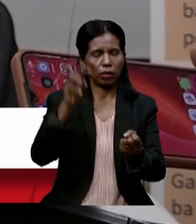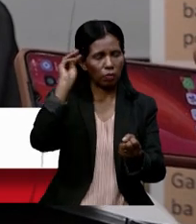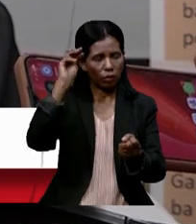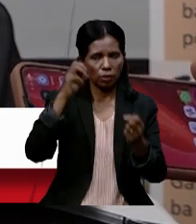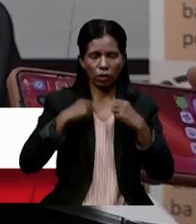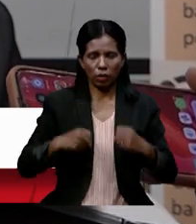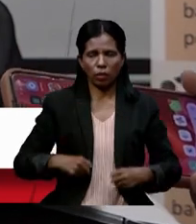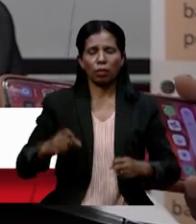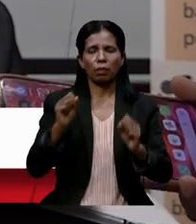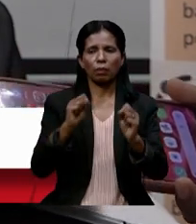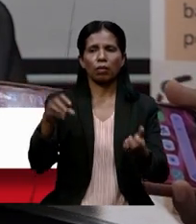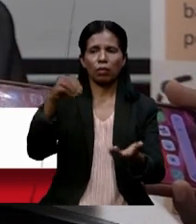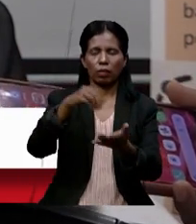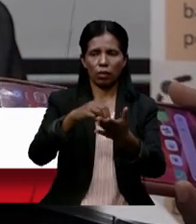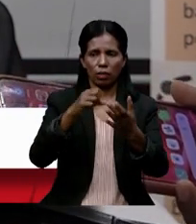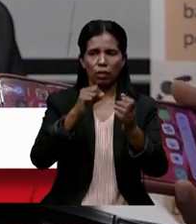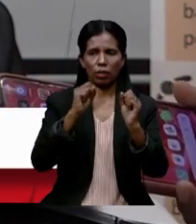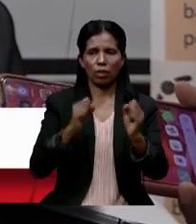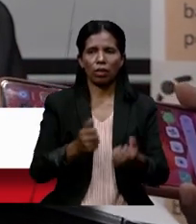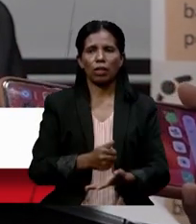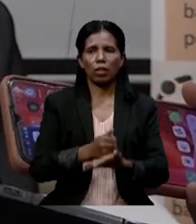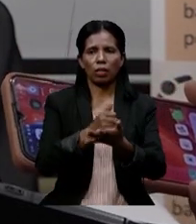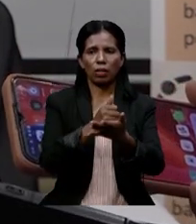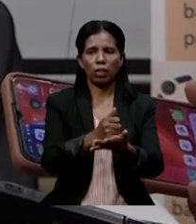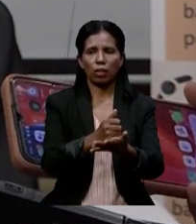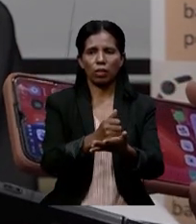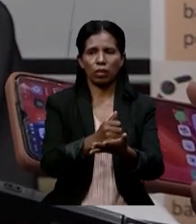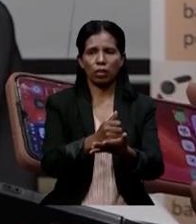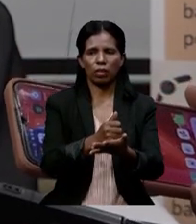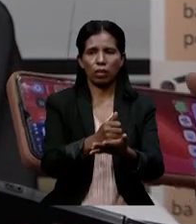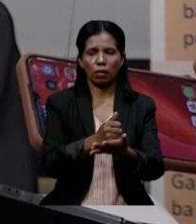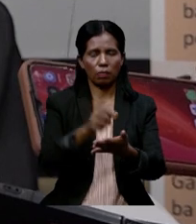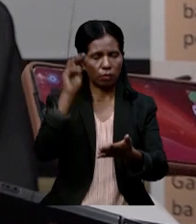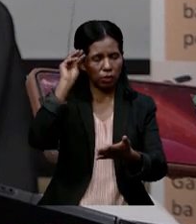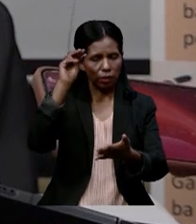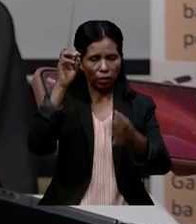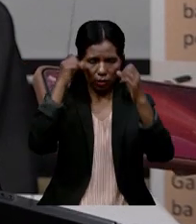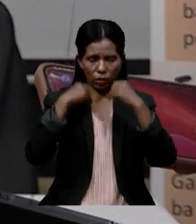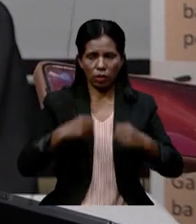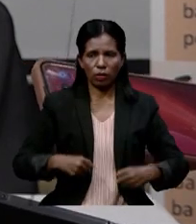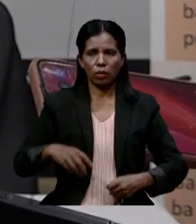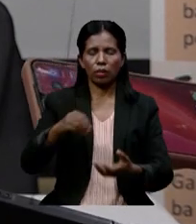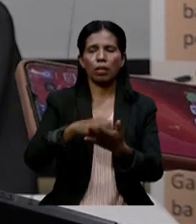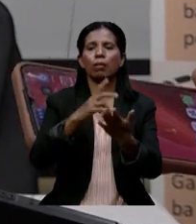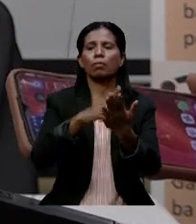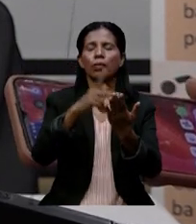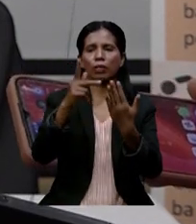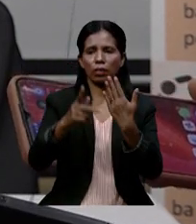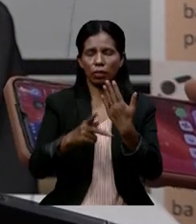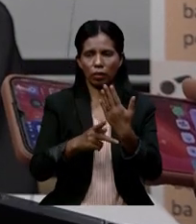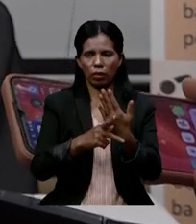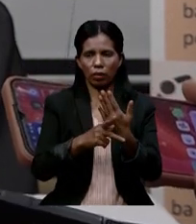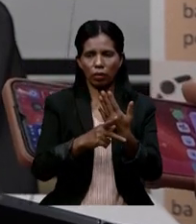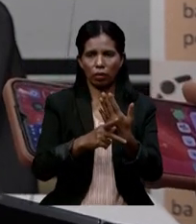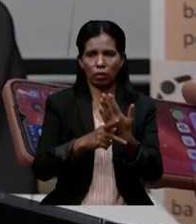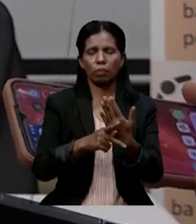integra sistema saúde, bele ajuda Ministério da Saúde a tu integra programa fornece